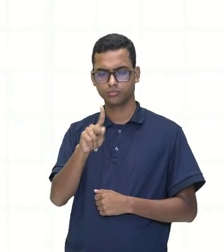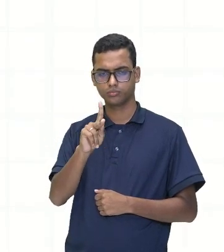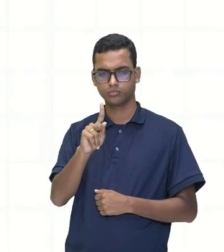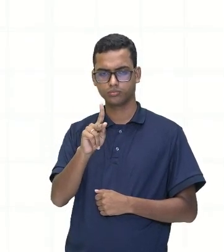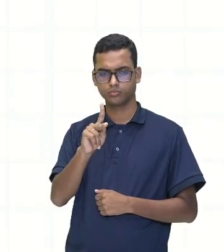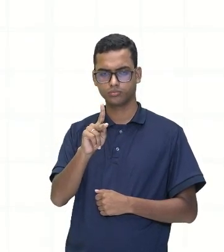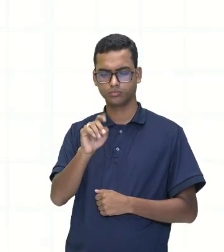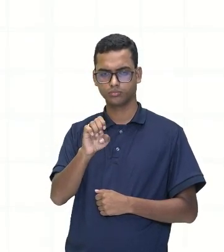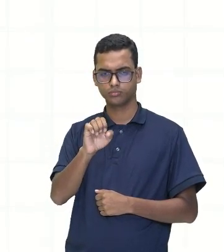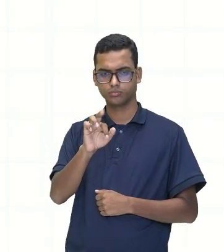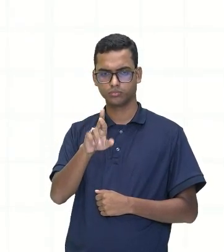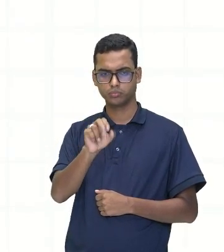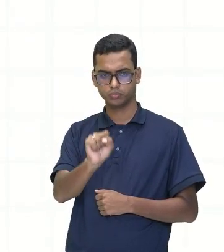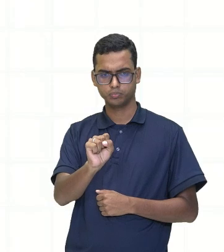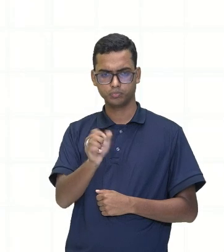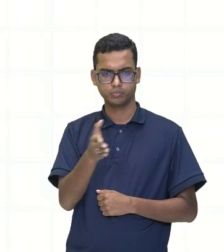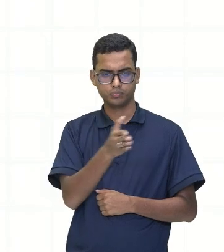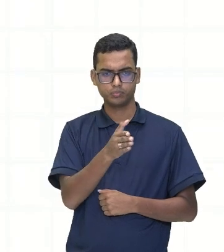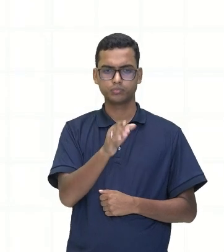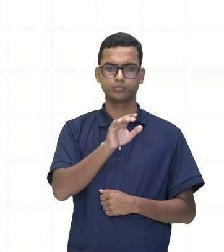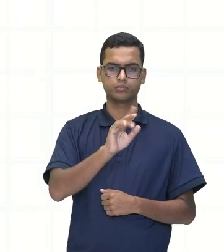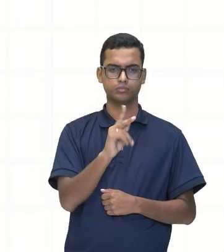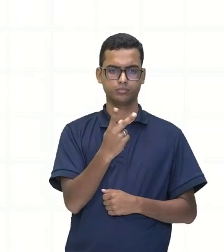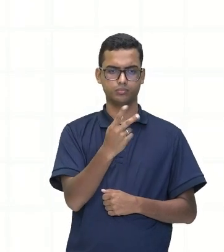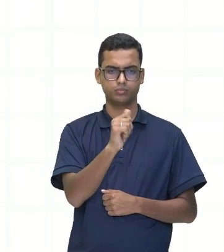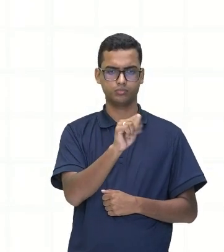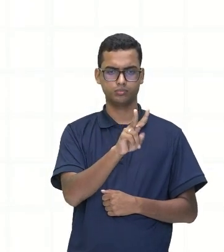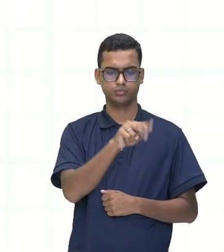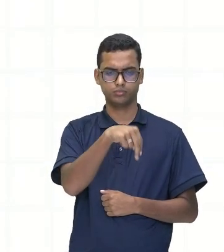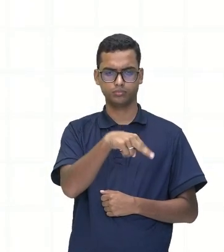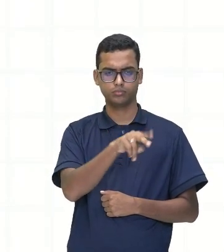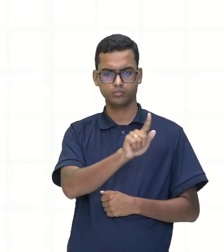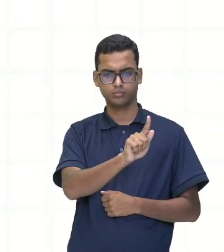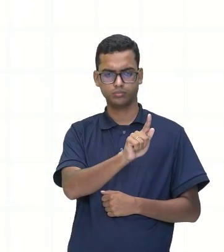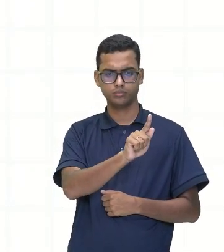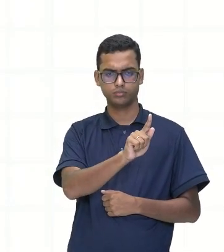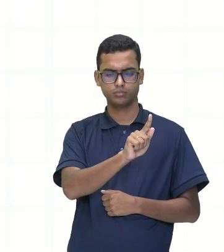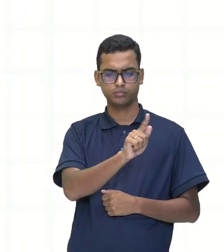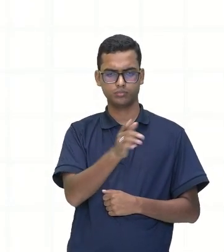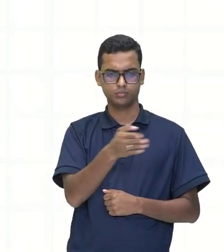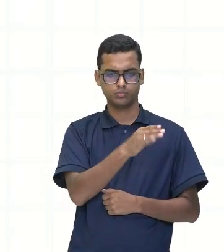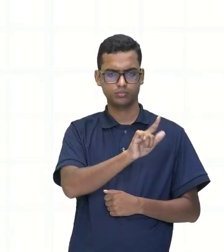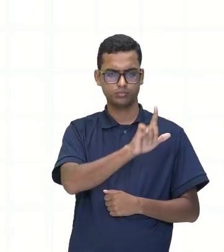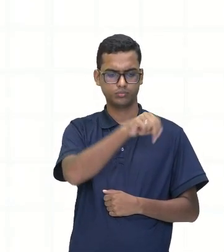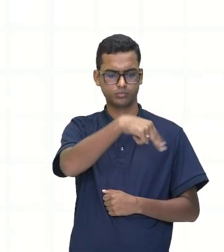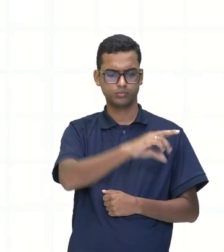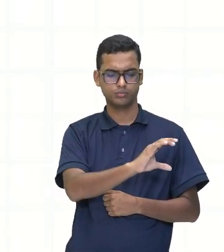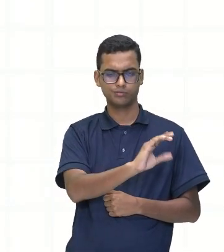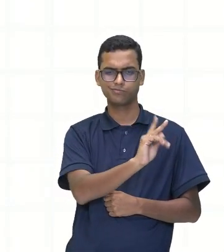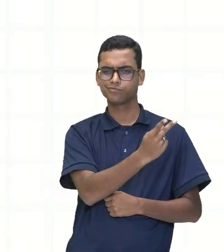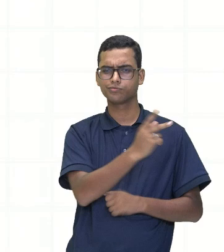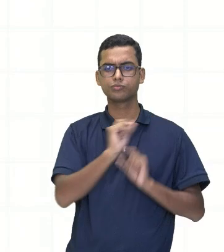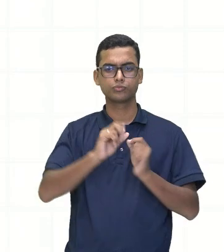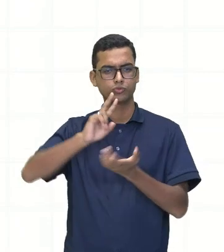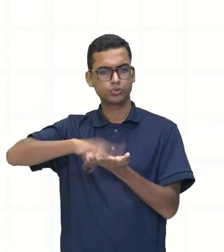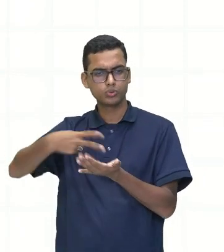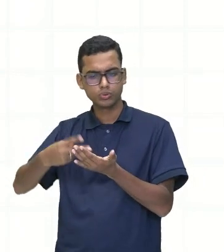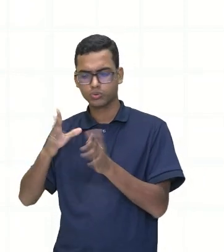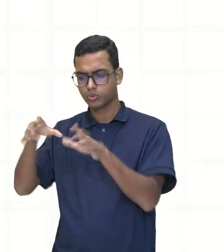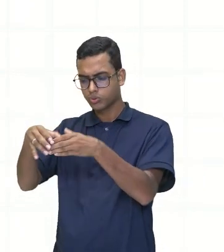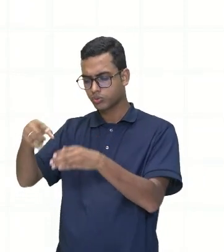final. Tudo bem? Então, aqui está, ó. Verbo to be começando, sujeito